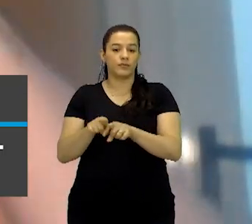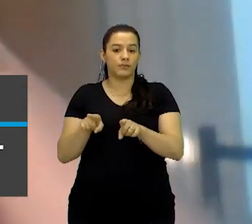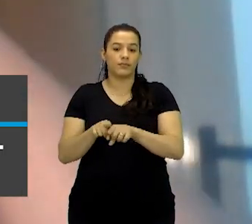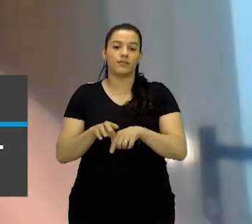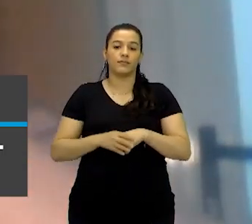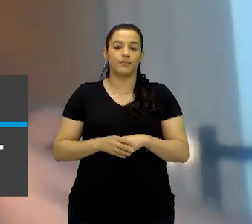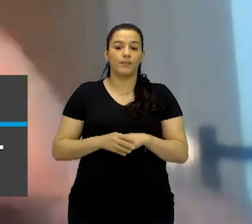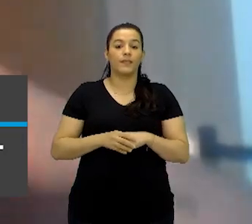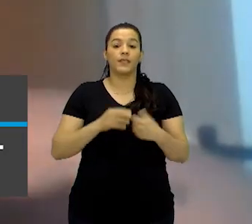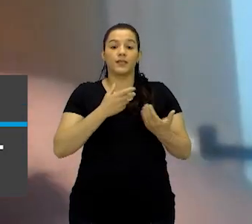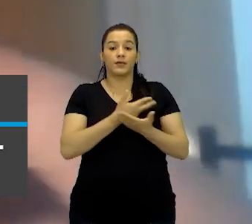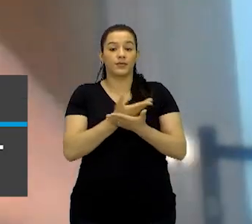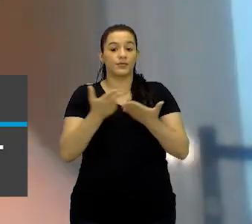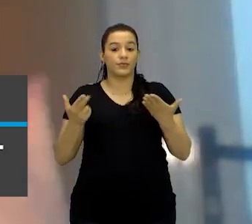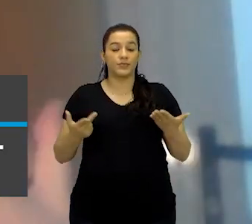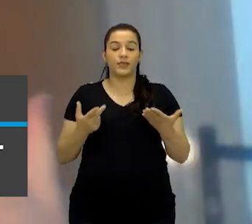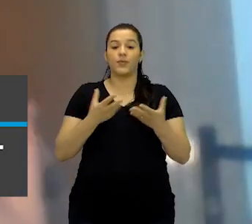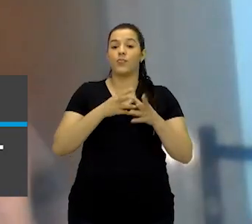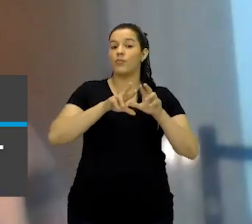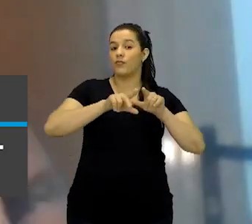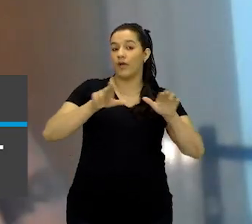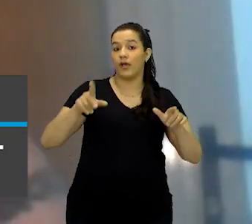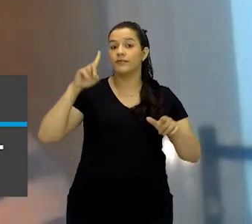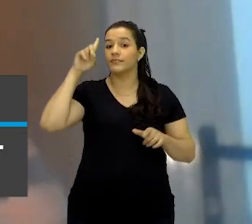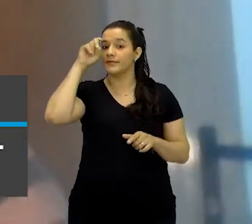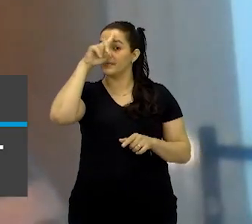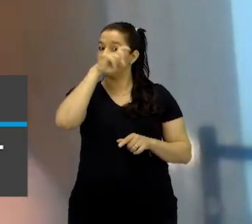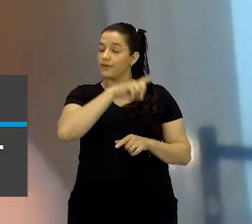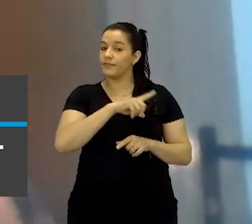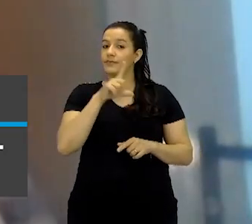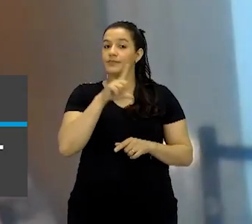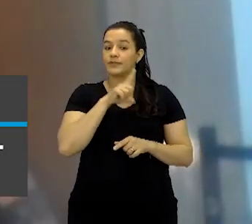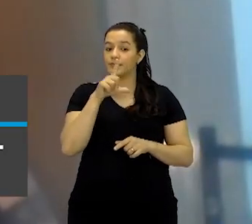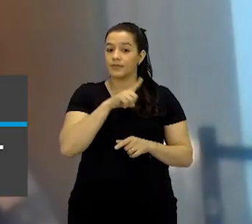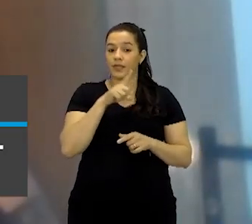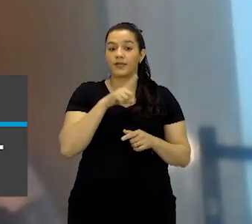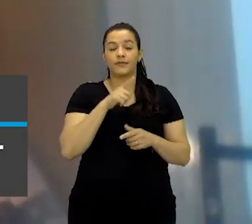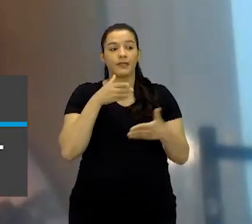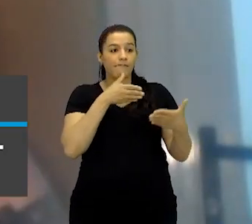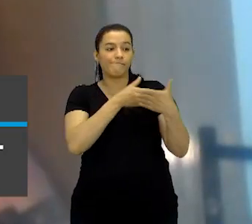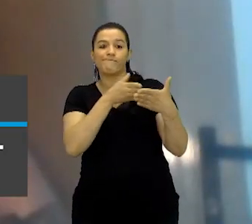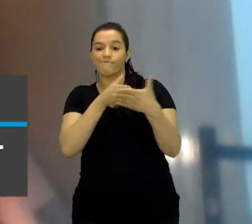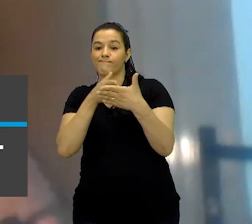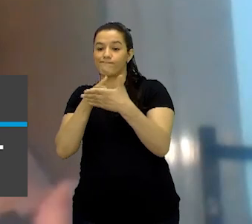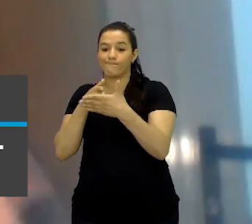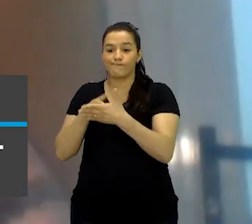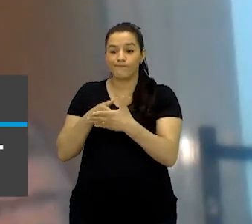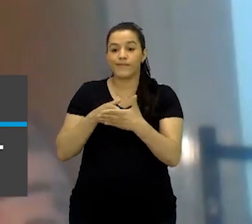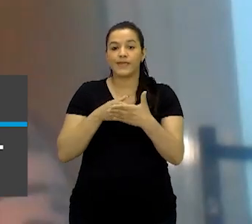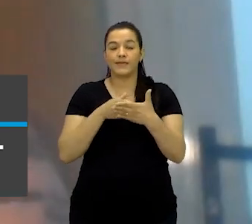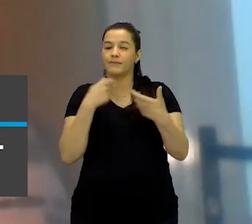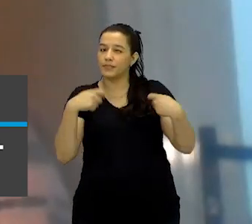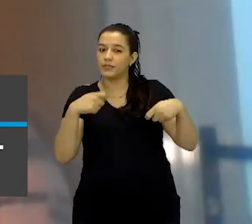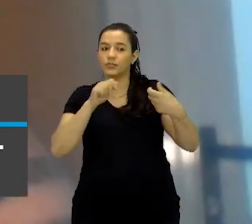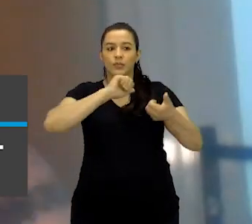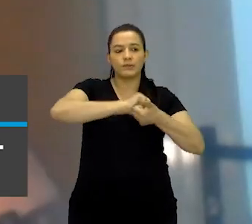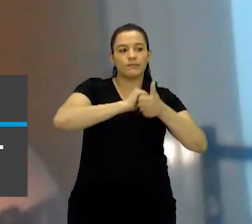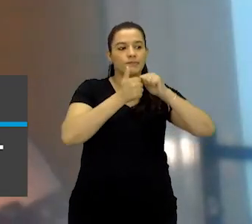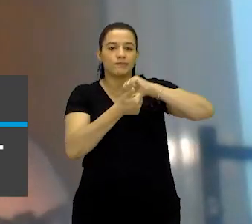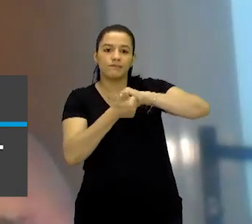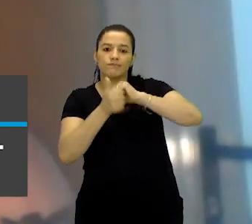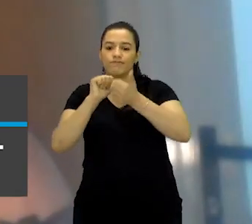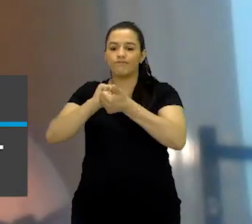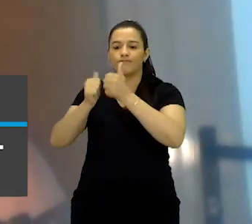pessoal, a quantos desafios a gente não foi assim colocado, né, e que a gente teve que ir se adaptando.